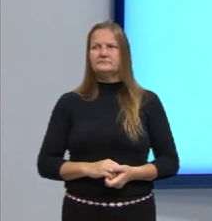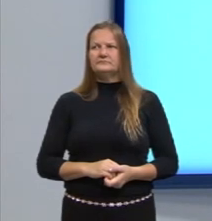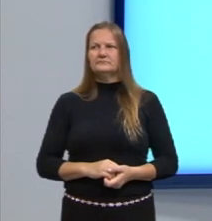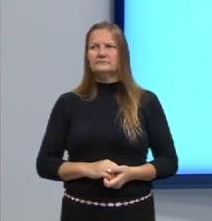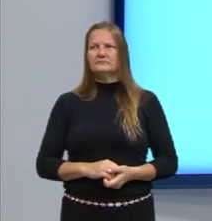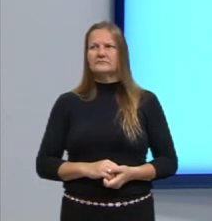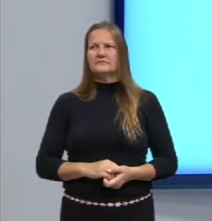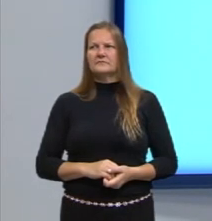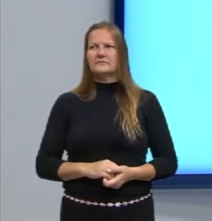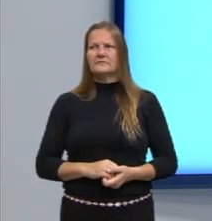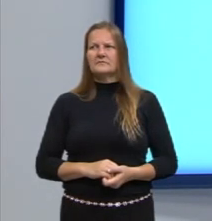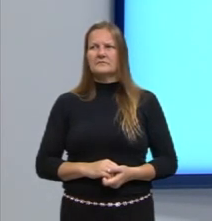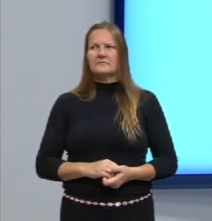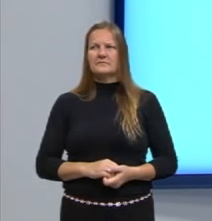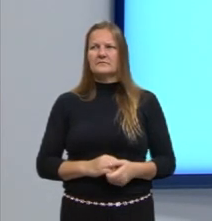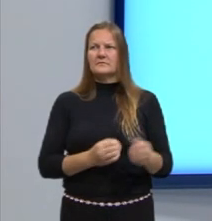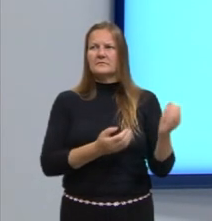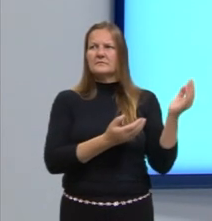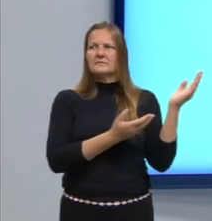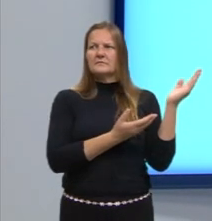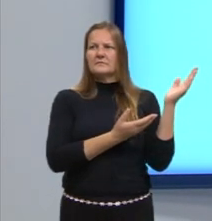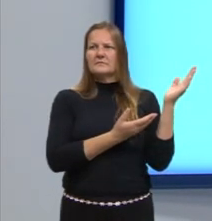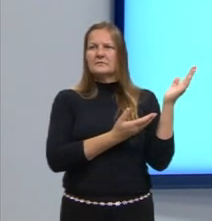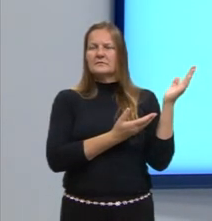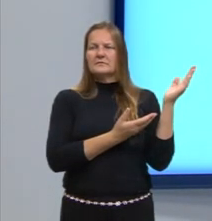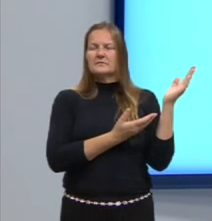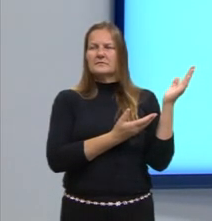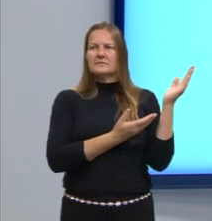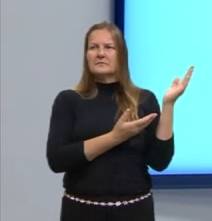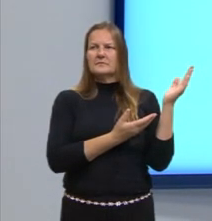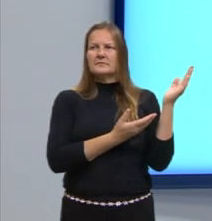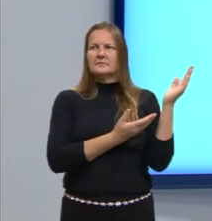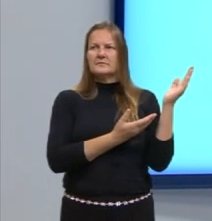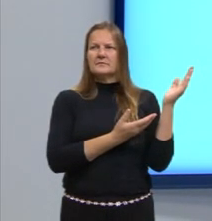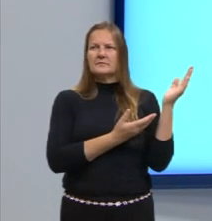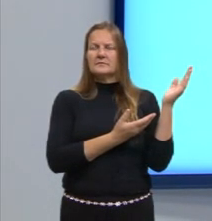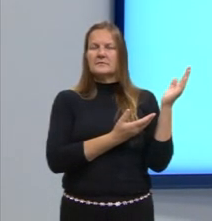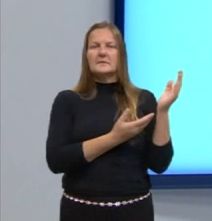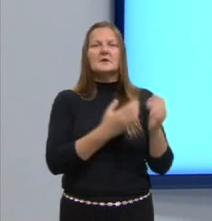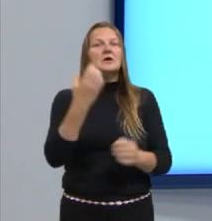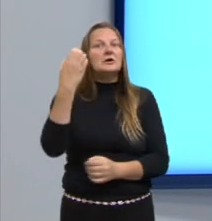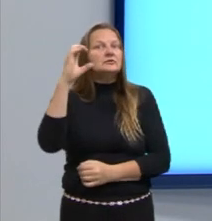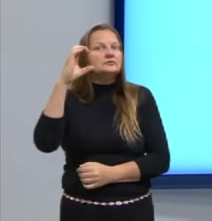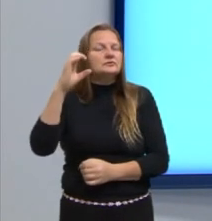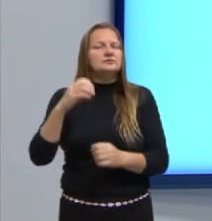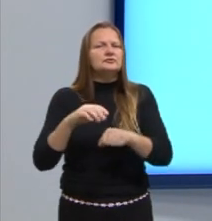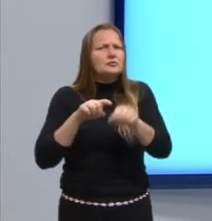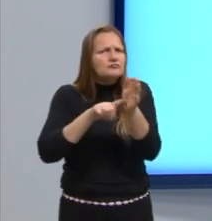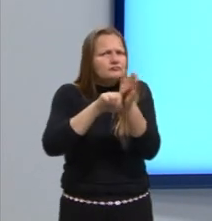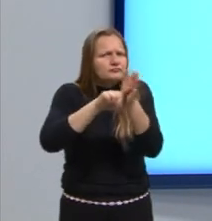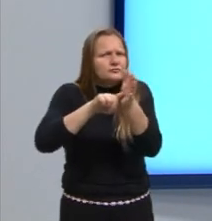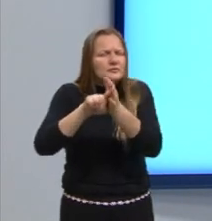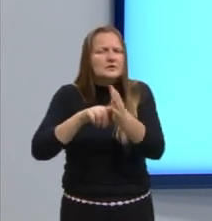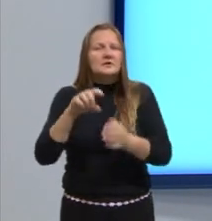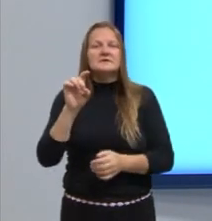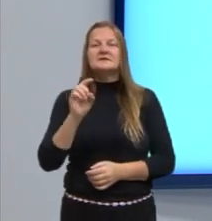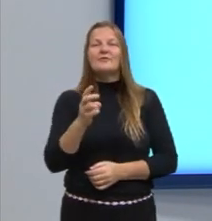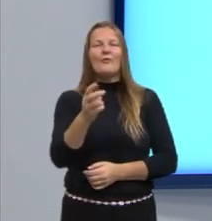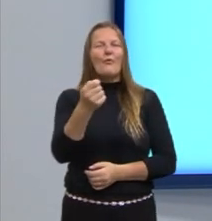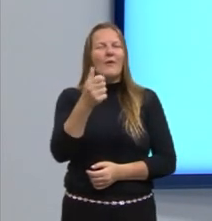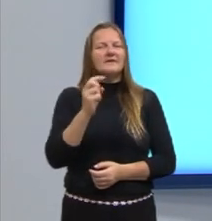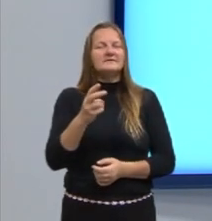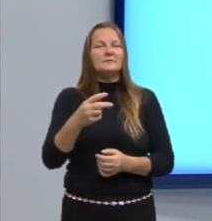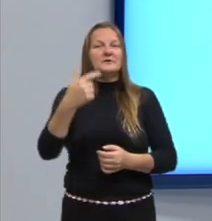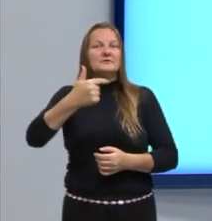cantinho e por último aqui o raisenberg né a gente costuma Chamar esse cientistas geralmente geralmente pelo sobrenome final